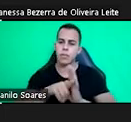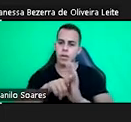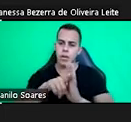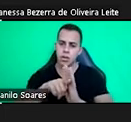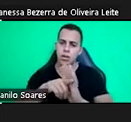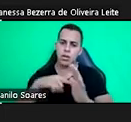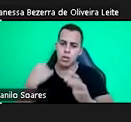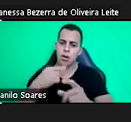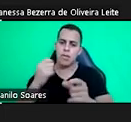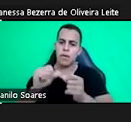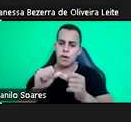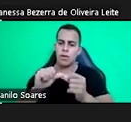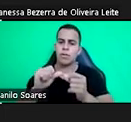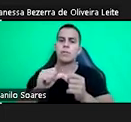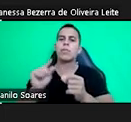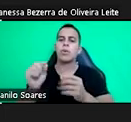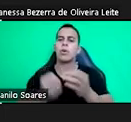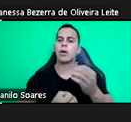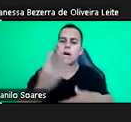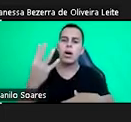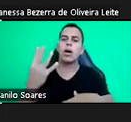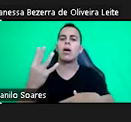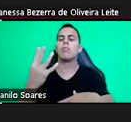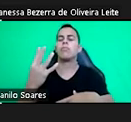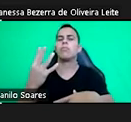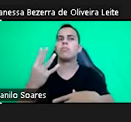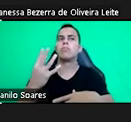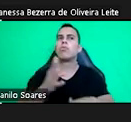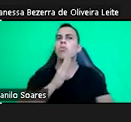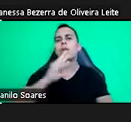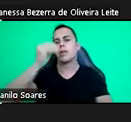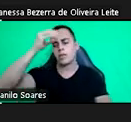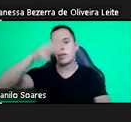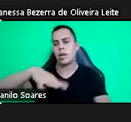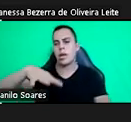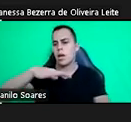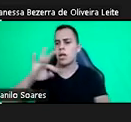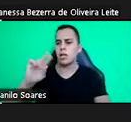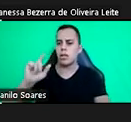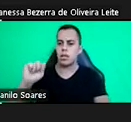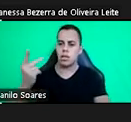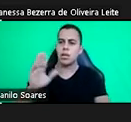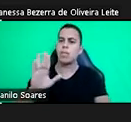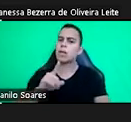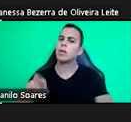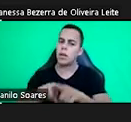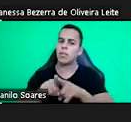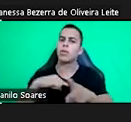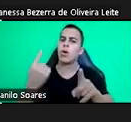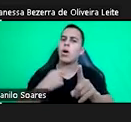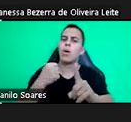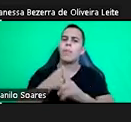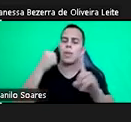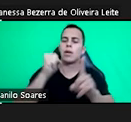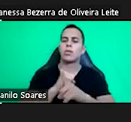Além de gerar conhecimento na área de TDAH, a gente está tendo um impacto social